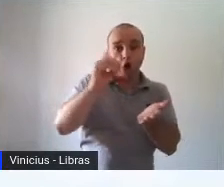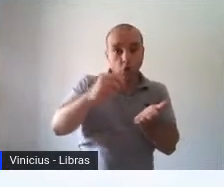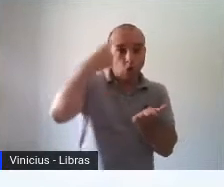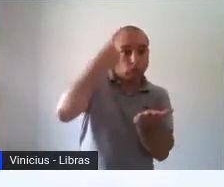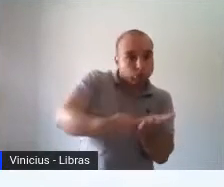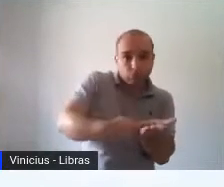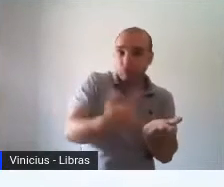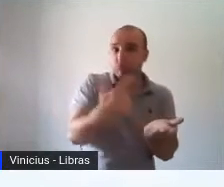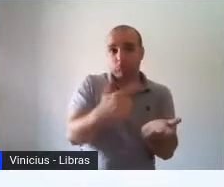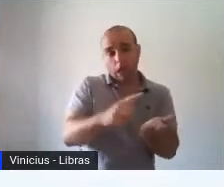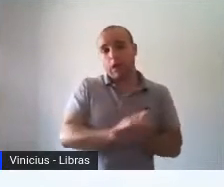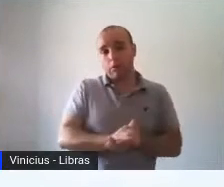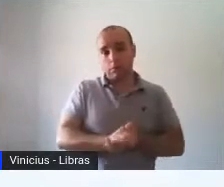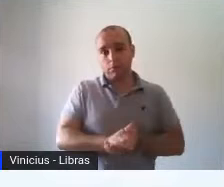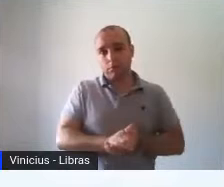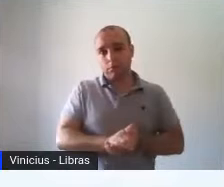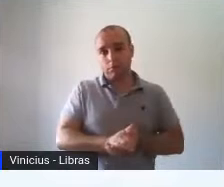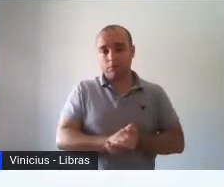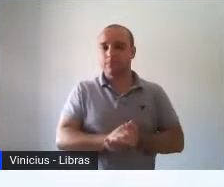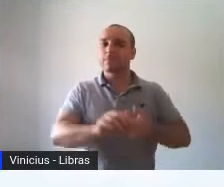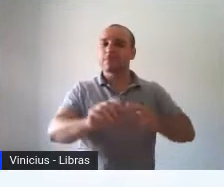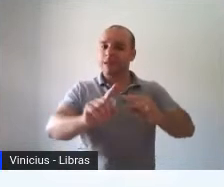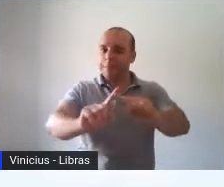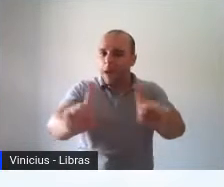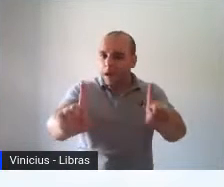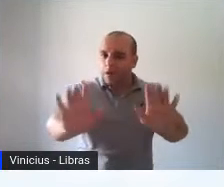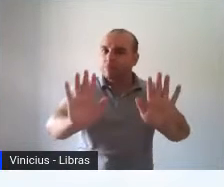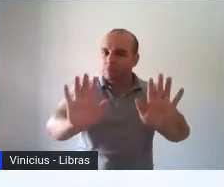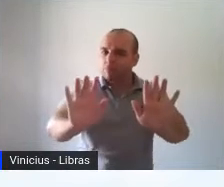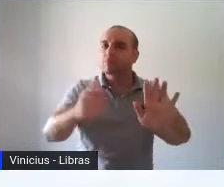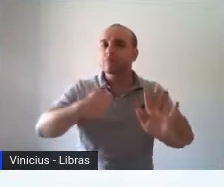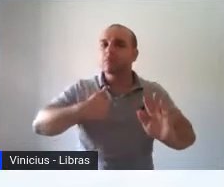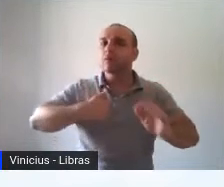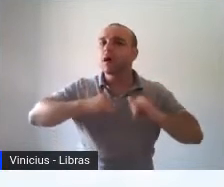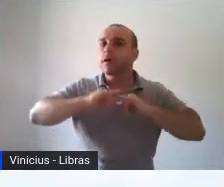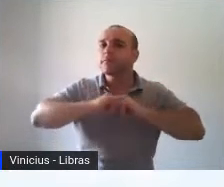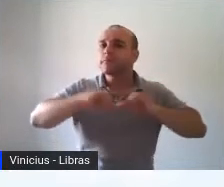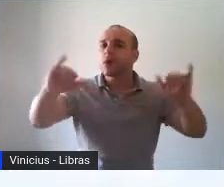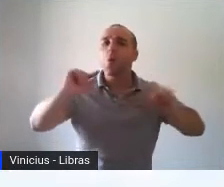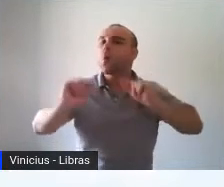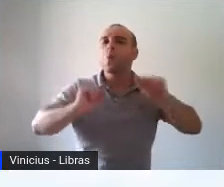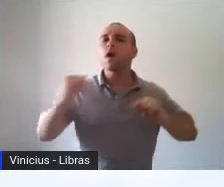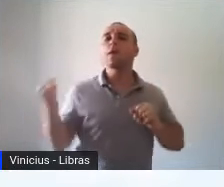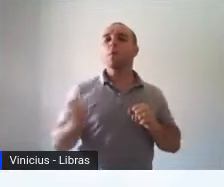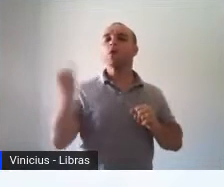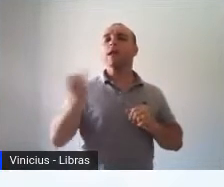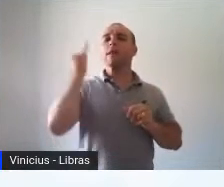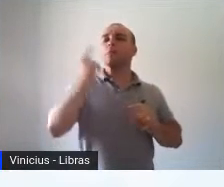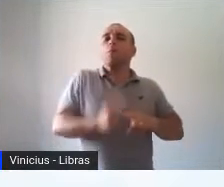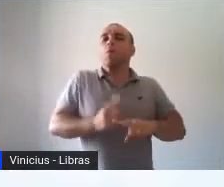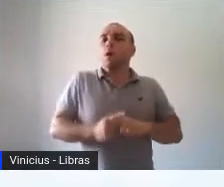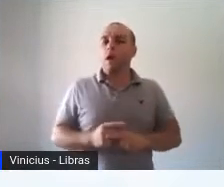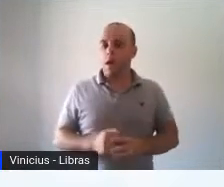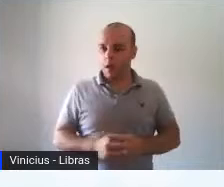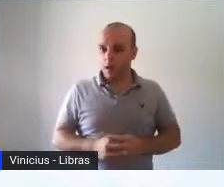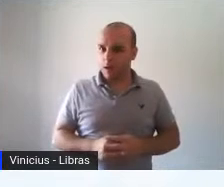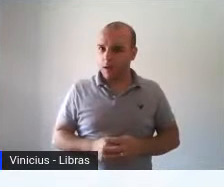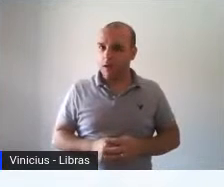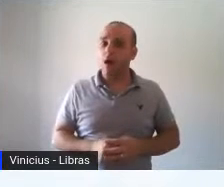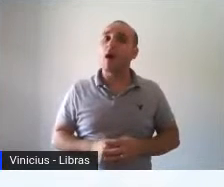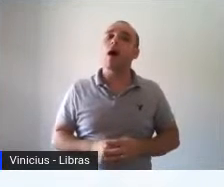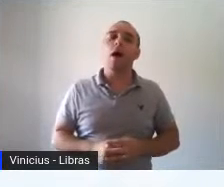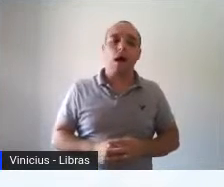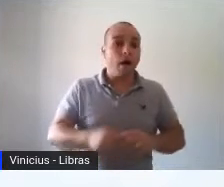piso regional do Estado. Agora, é importante o efeito do piso nas negociações salariais. Né? Eu acho que isso é muito